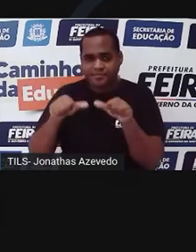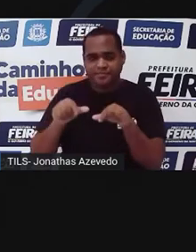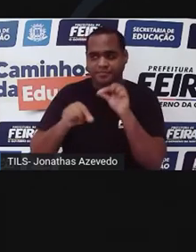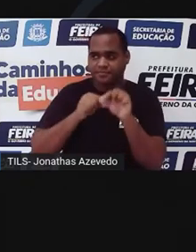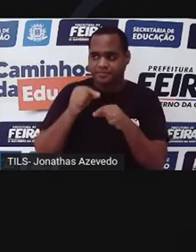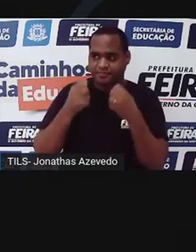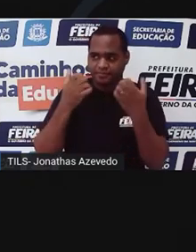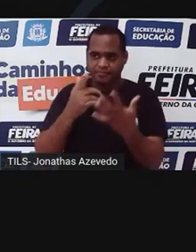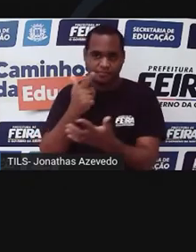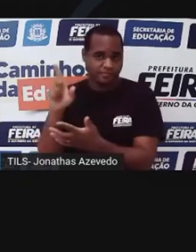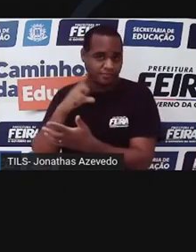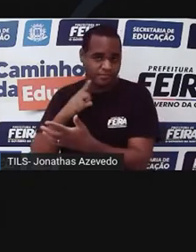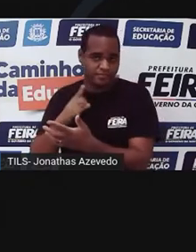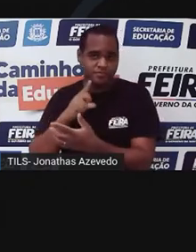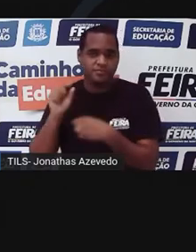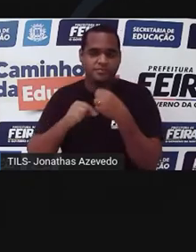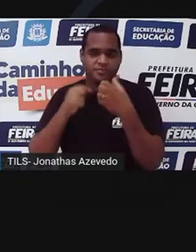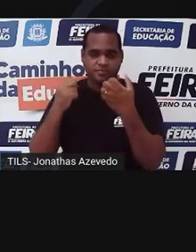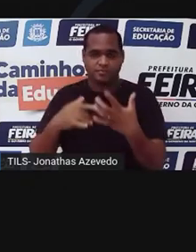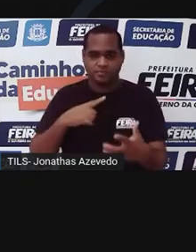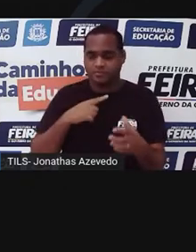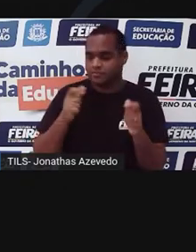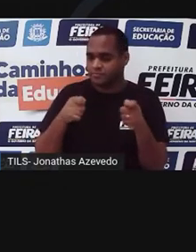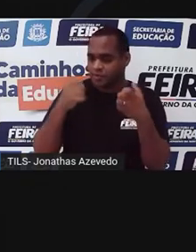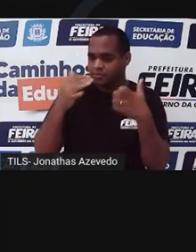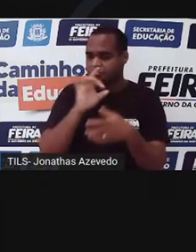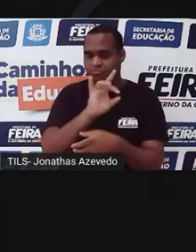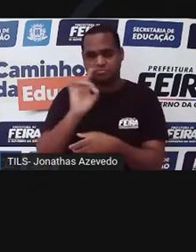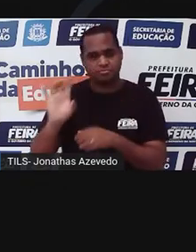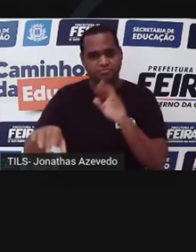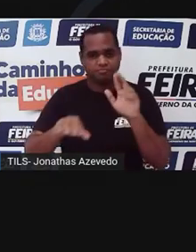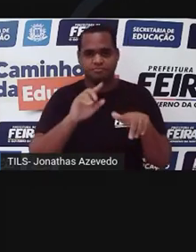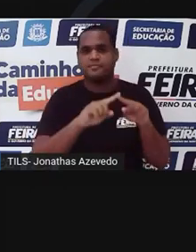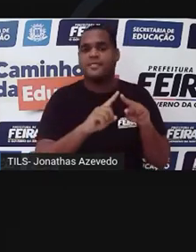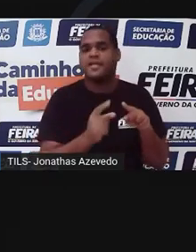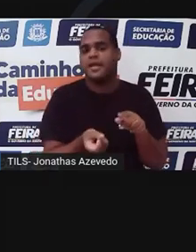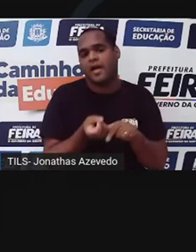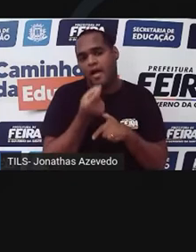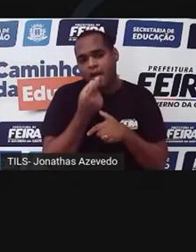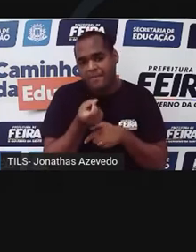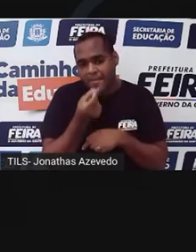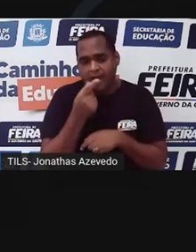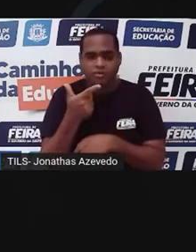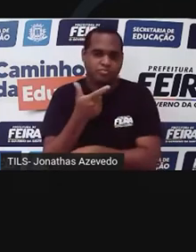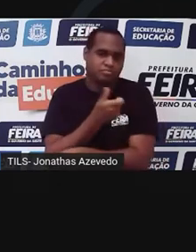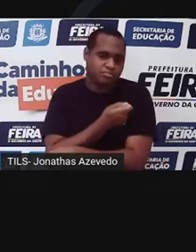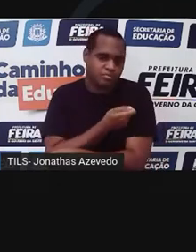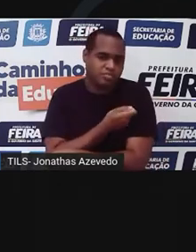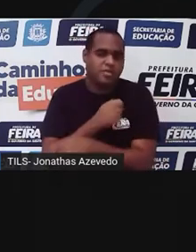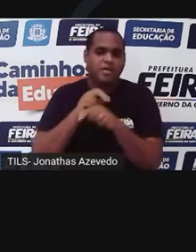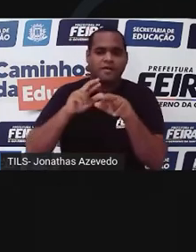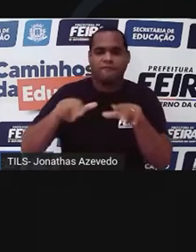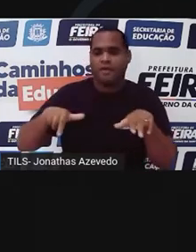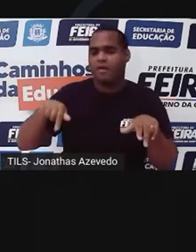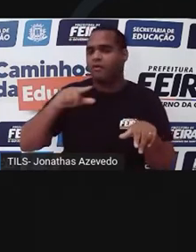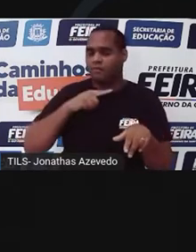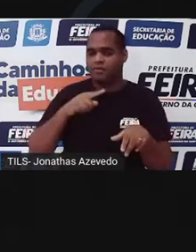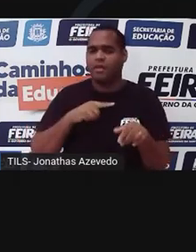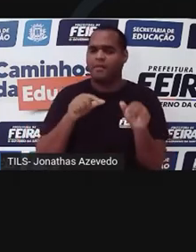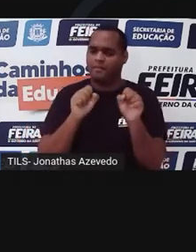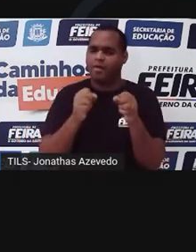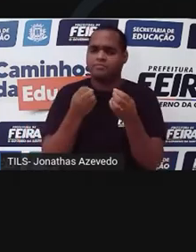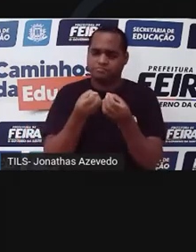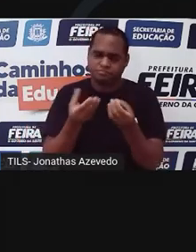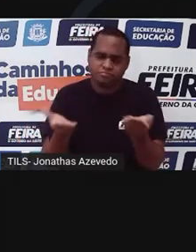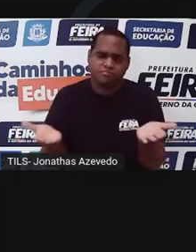desvantagens além do método no mecanismo de ação de cada um anticoncepcionais hormonais e o injetáveis